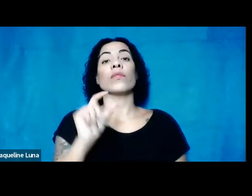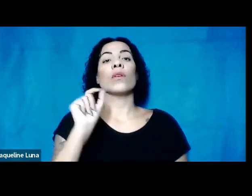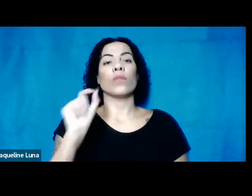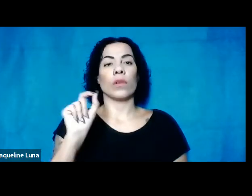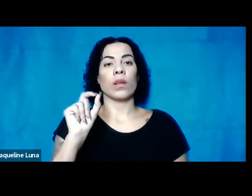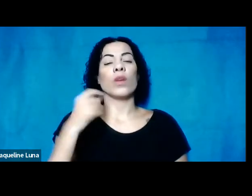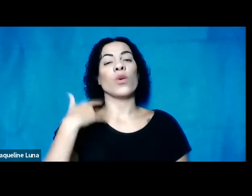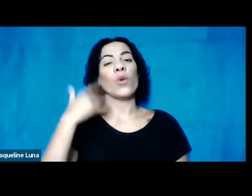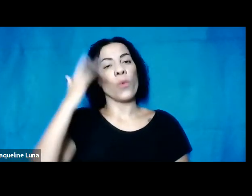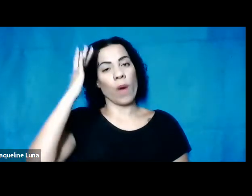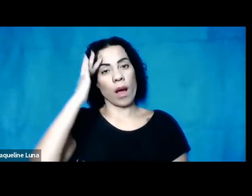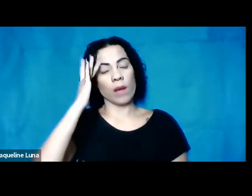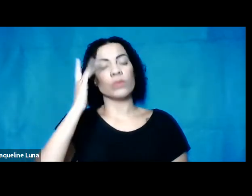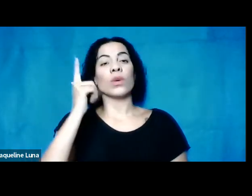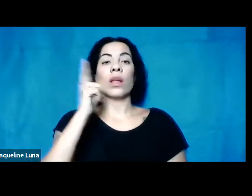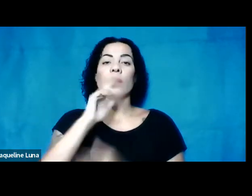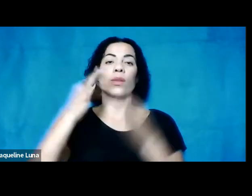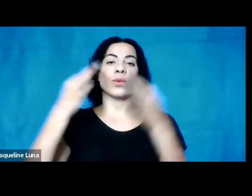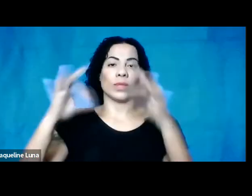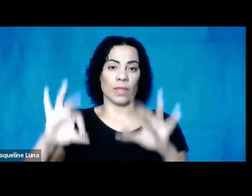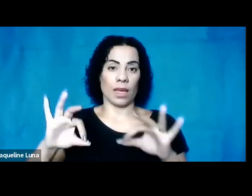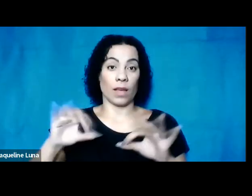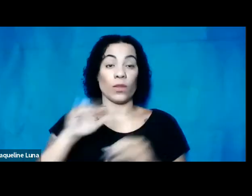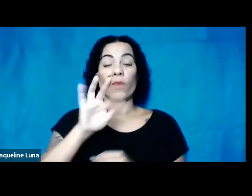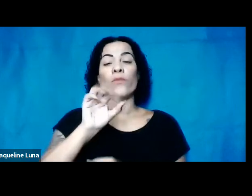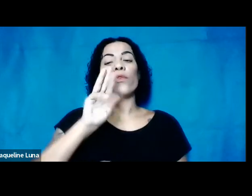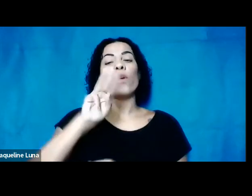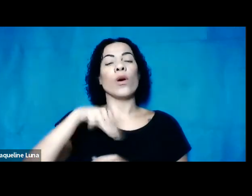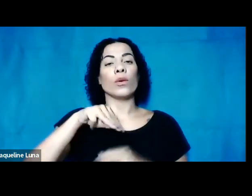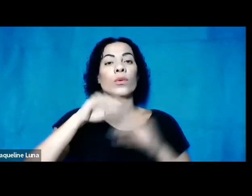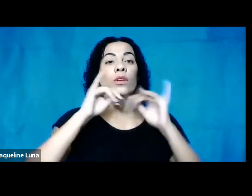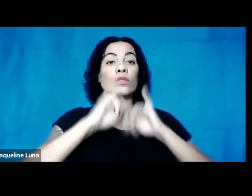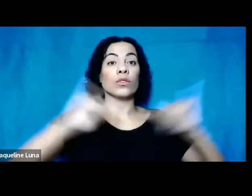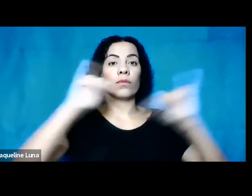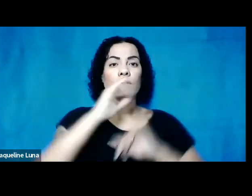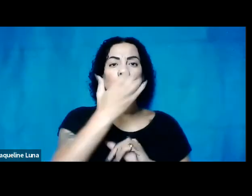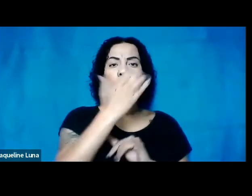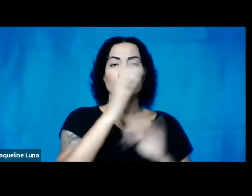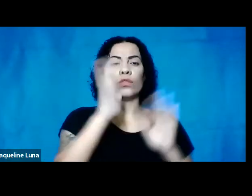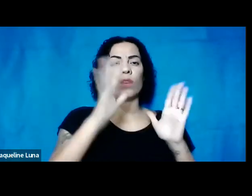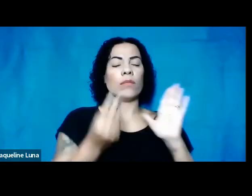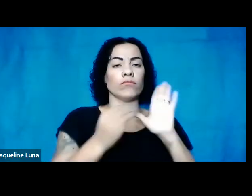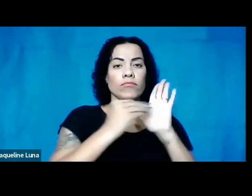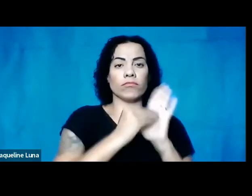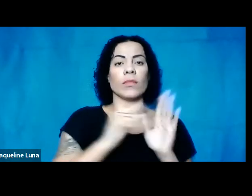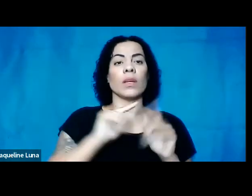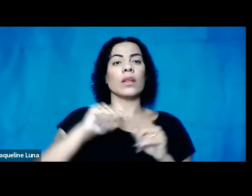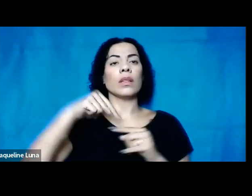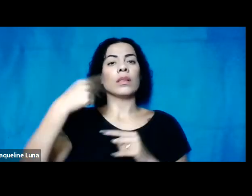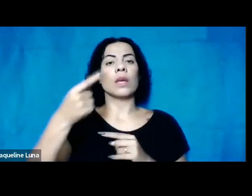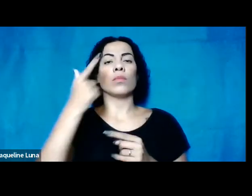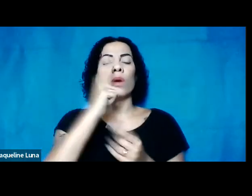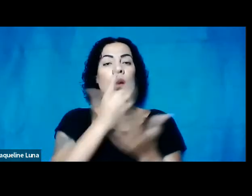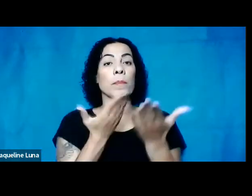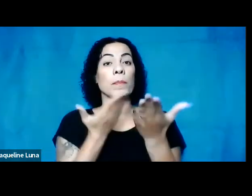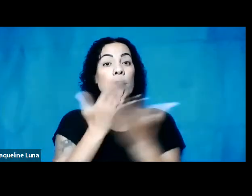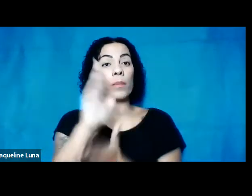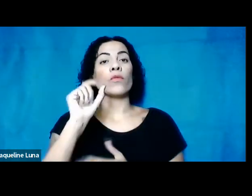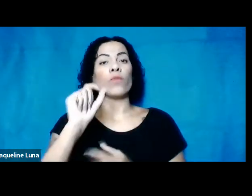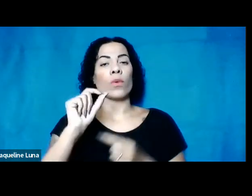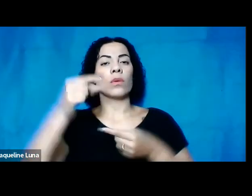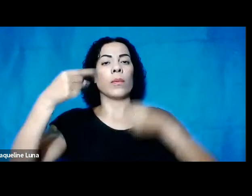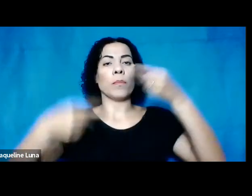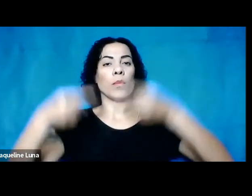deu certo. O Fórum de Divulgação Científica foi instituído, tivemos depois a aprovação da nossa política